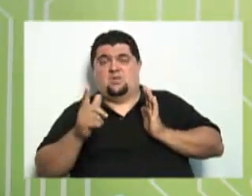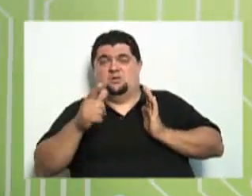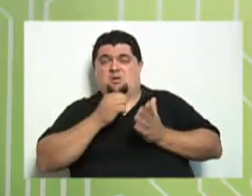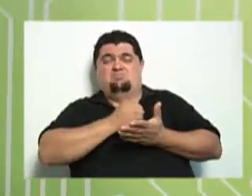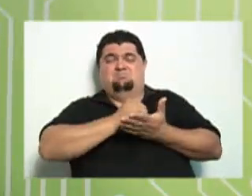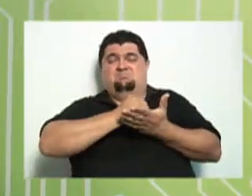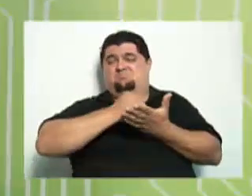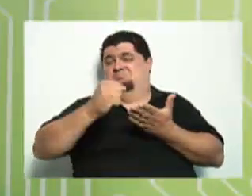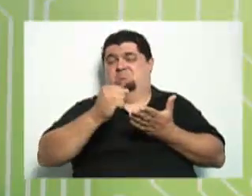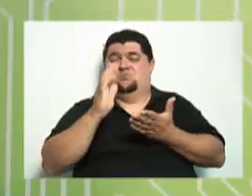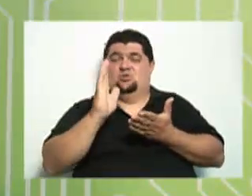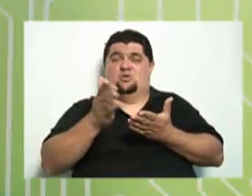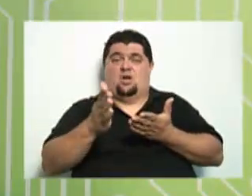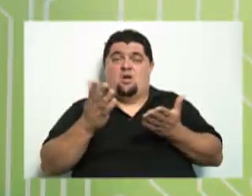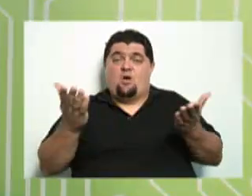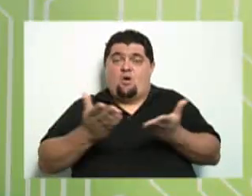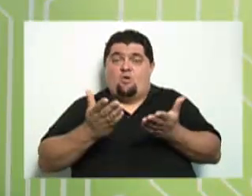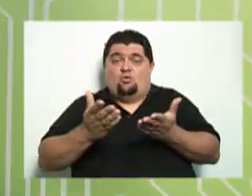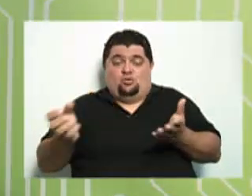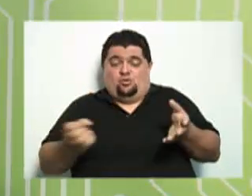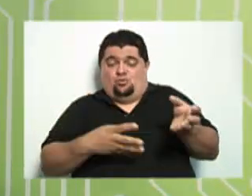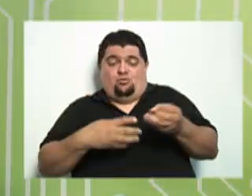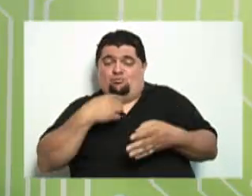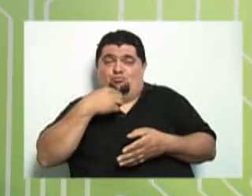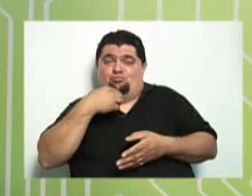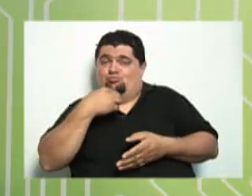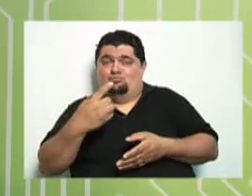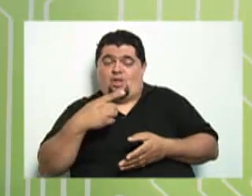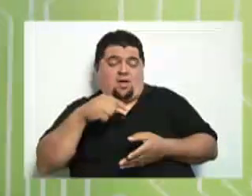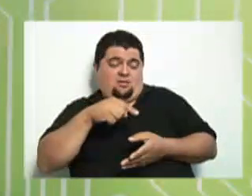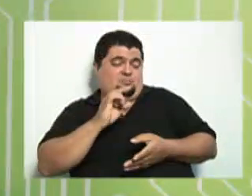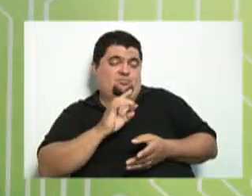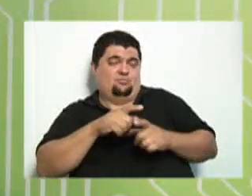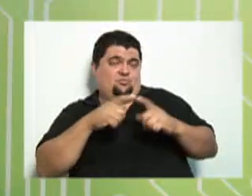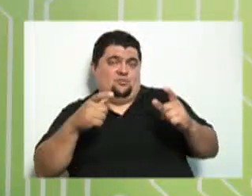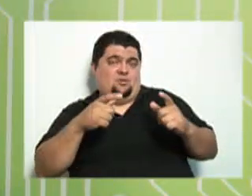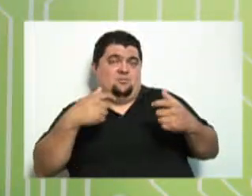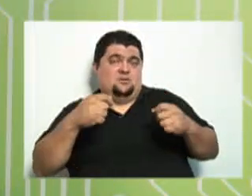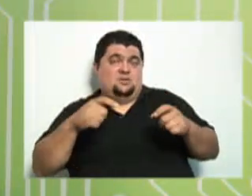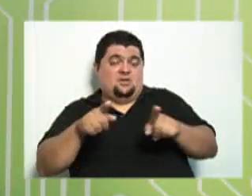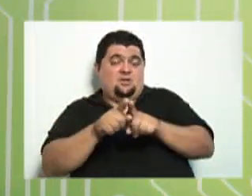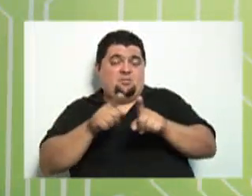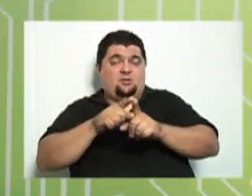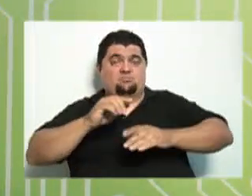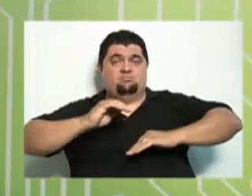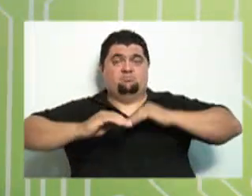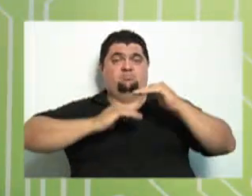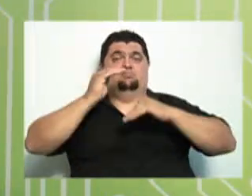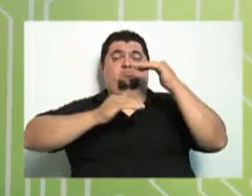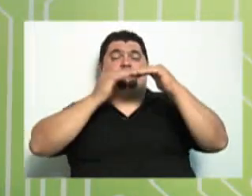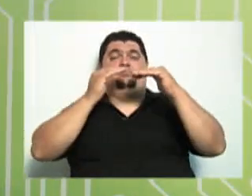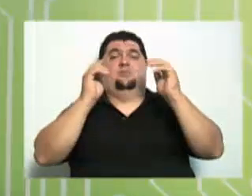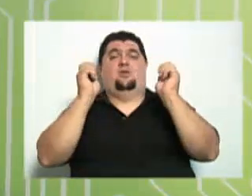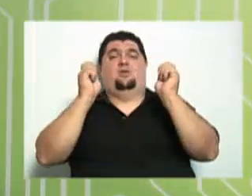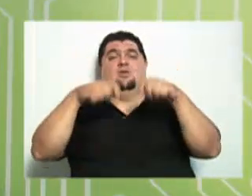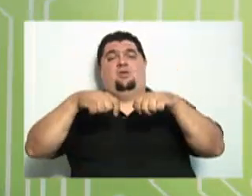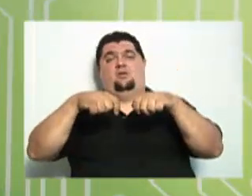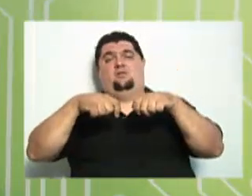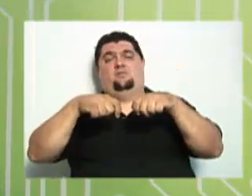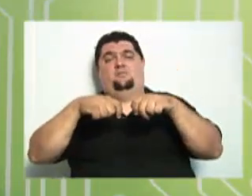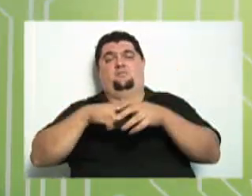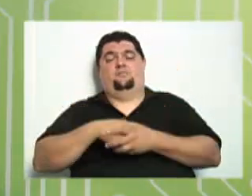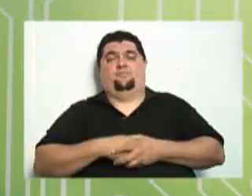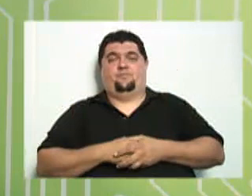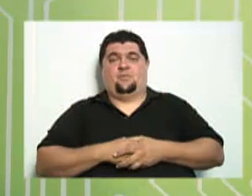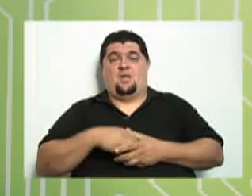tornou muito antigo. Hoje em dia a gente não consegue medir somente isso para uma sociedade. O que nós estamos discutindo na aula de hoje é uma coisa